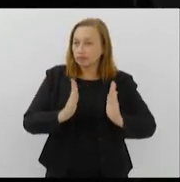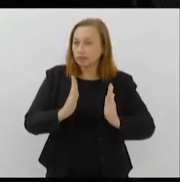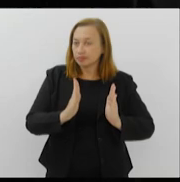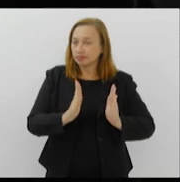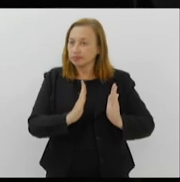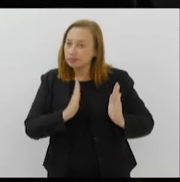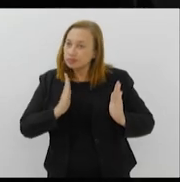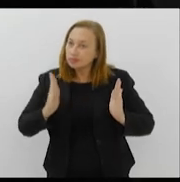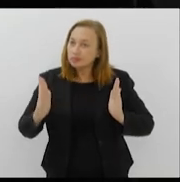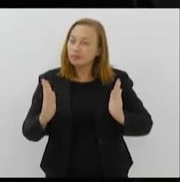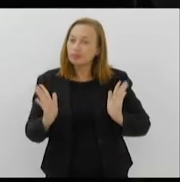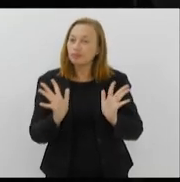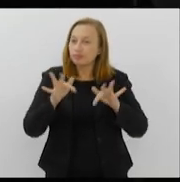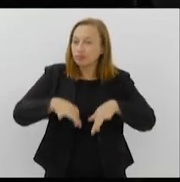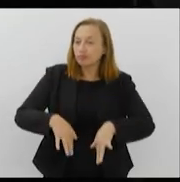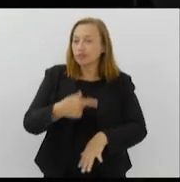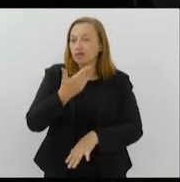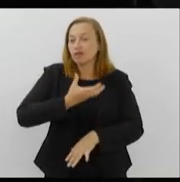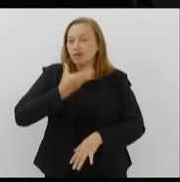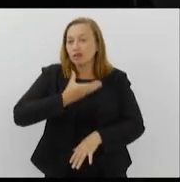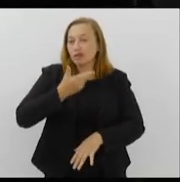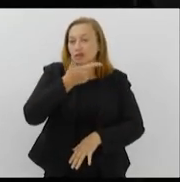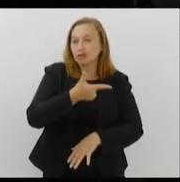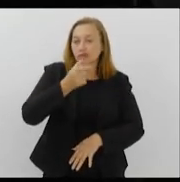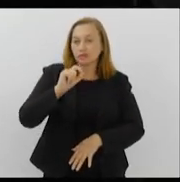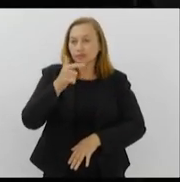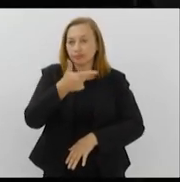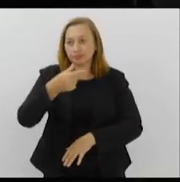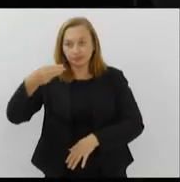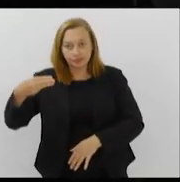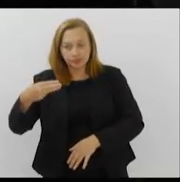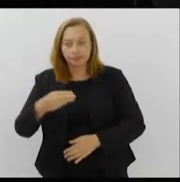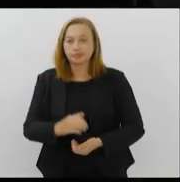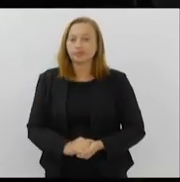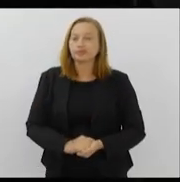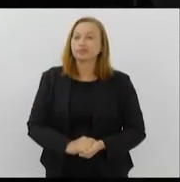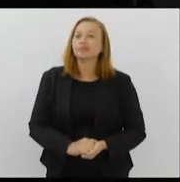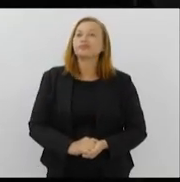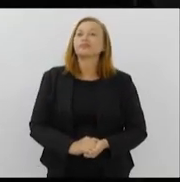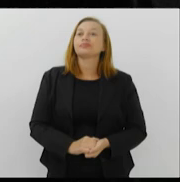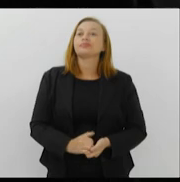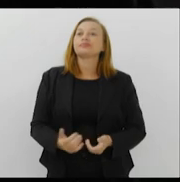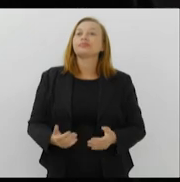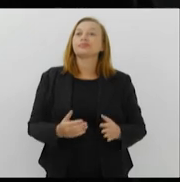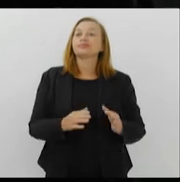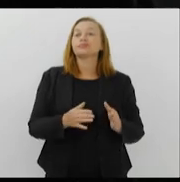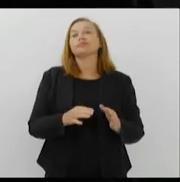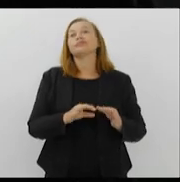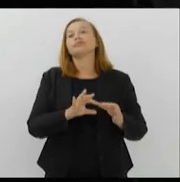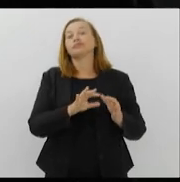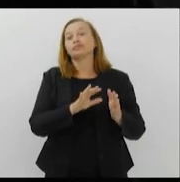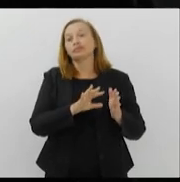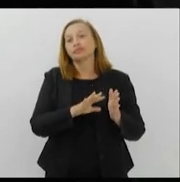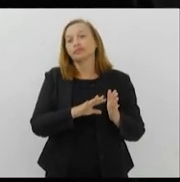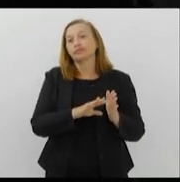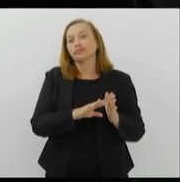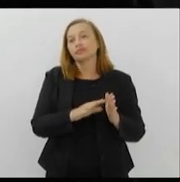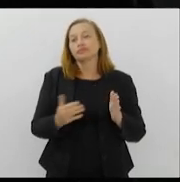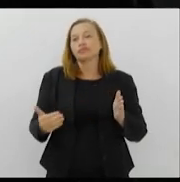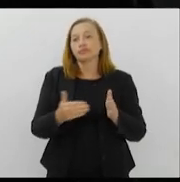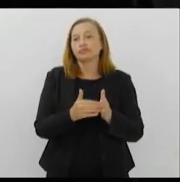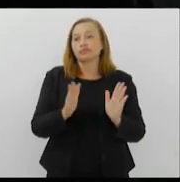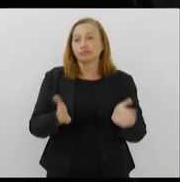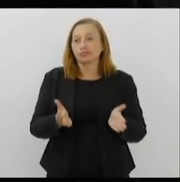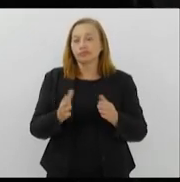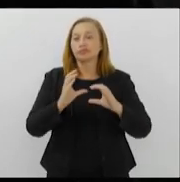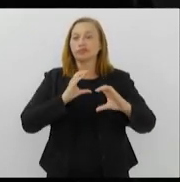se expirou em dezembro de 2023. E, desde então, eu venho me comunicando através de ofícios